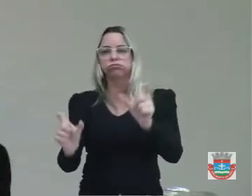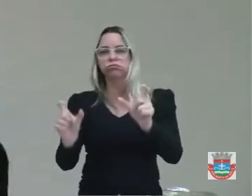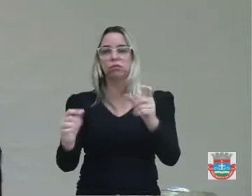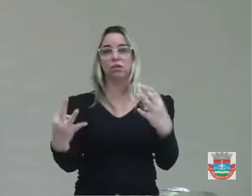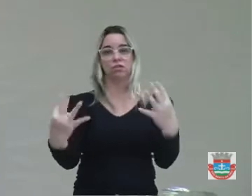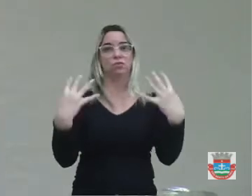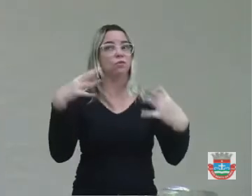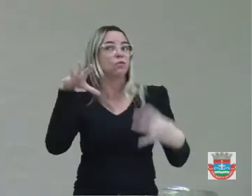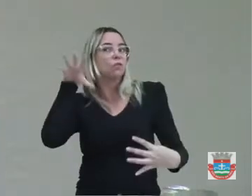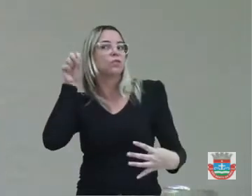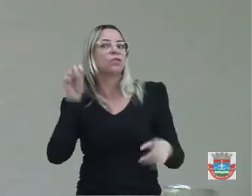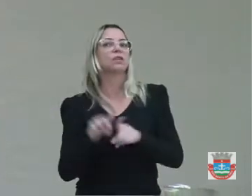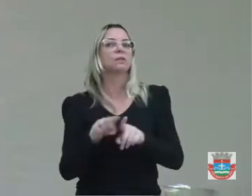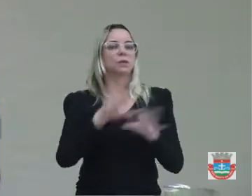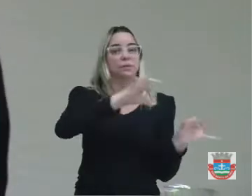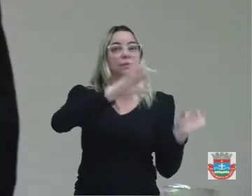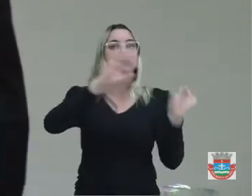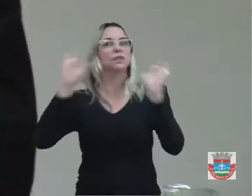FM, internautas,